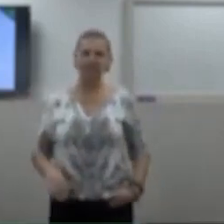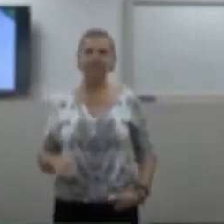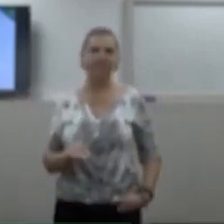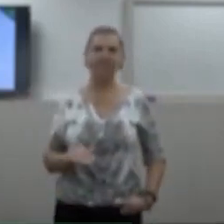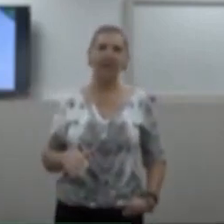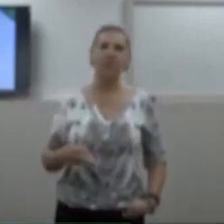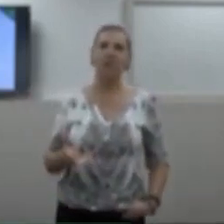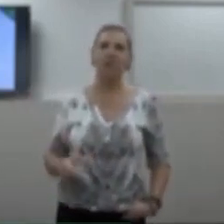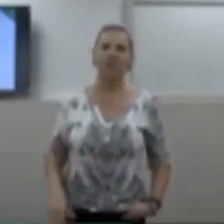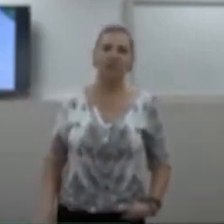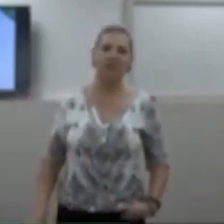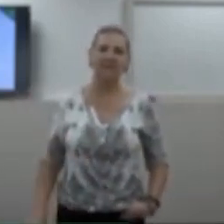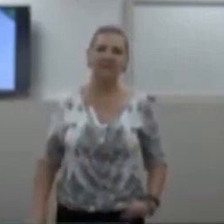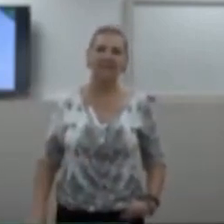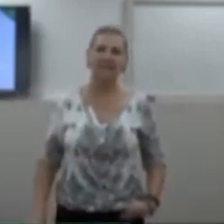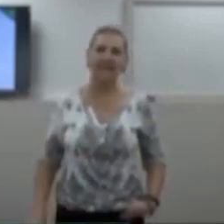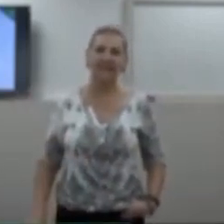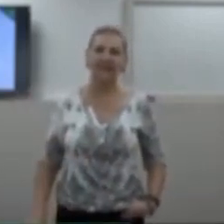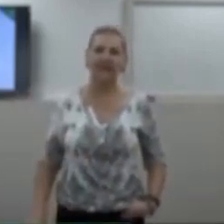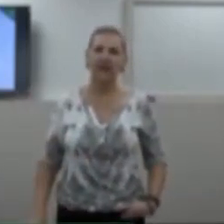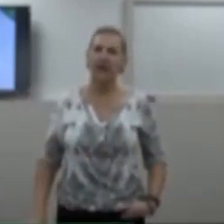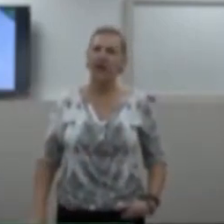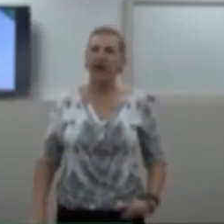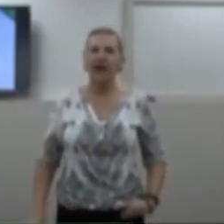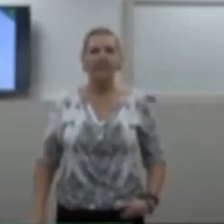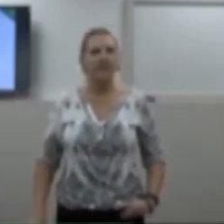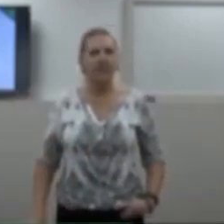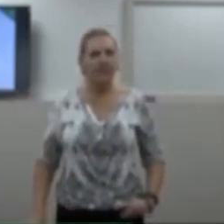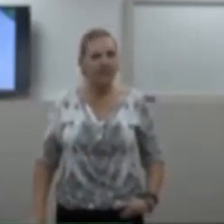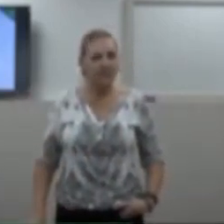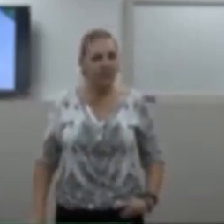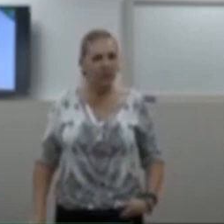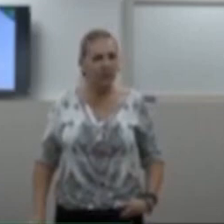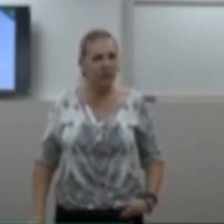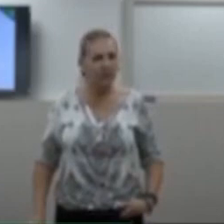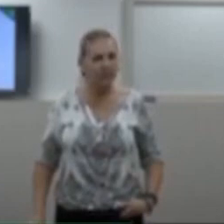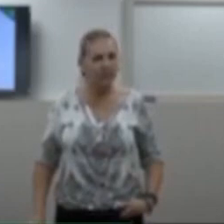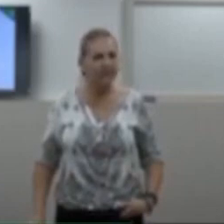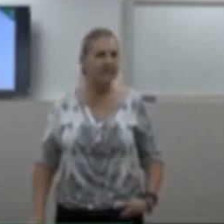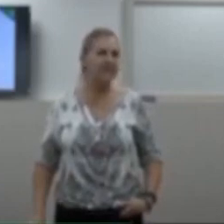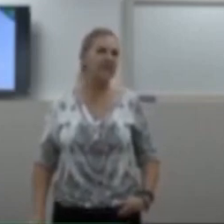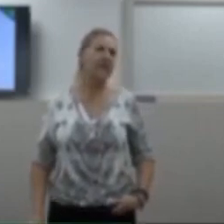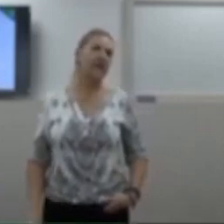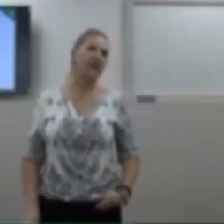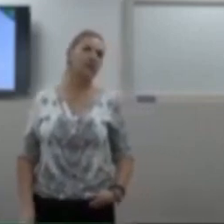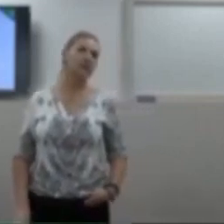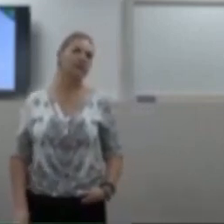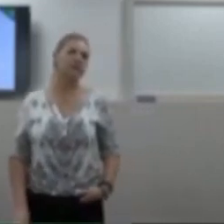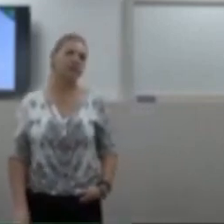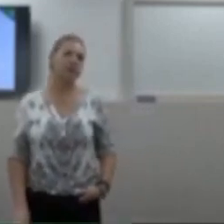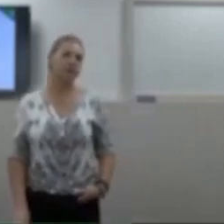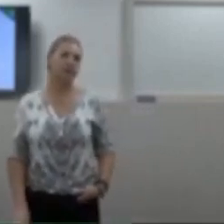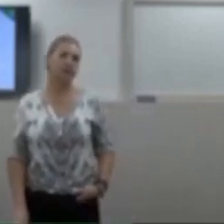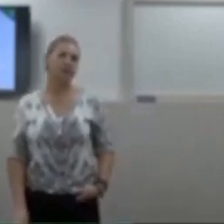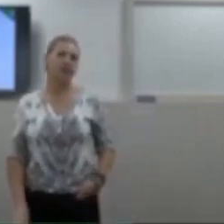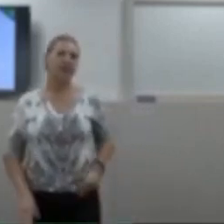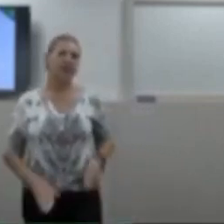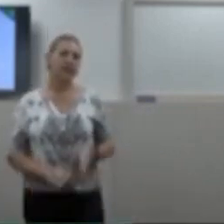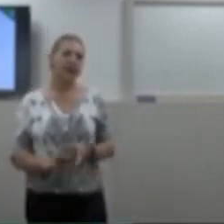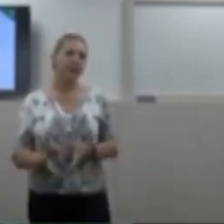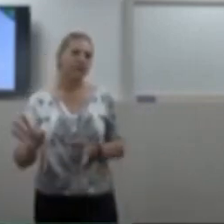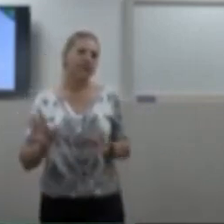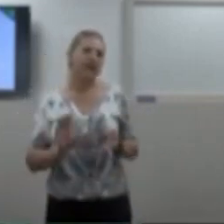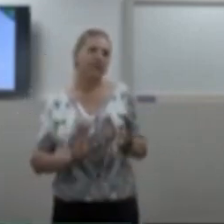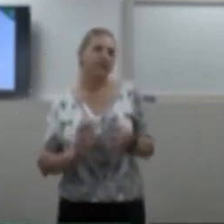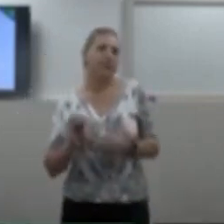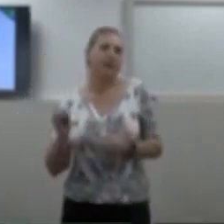bom. É muito bom quando a gente acerta, né? Ah, você não acertou? O que será que aconteceu?